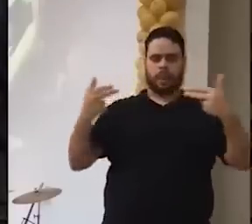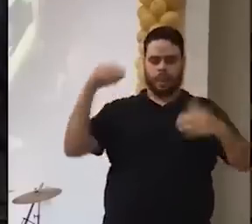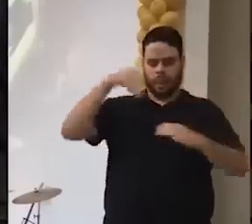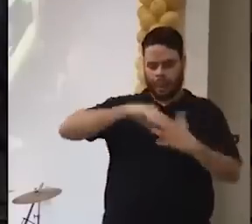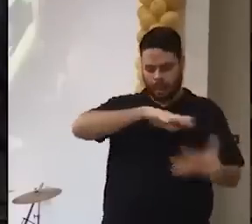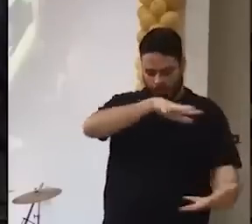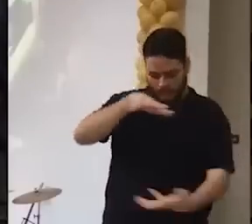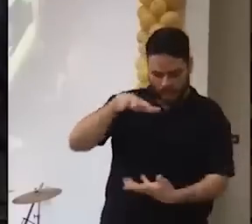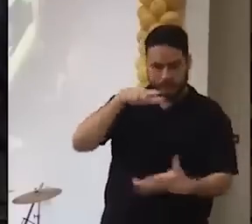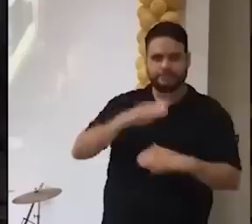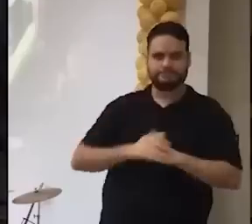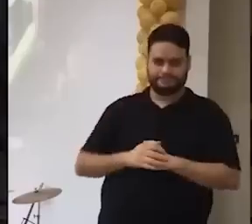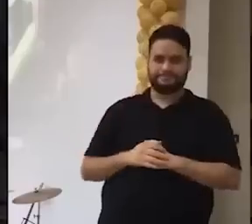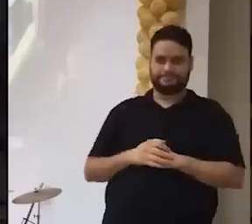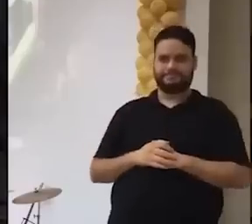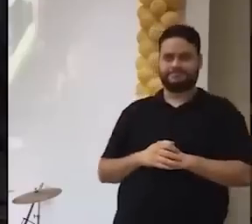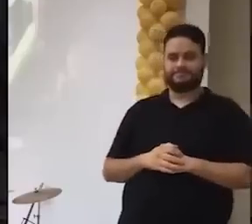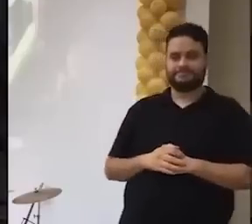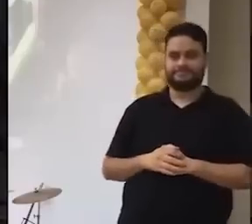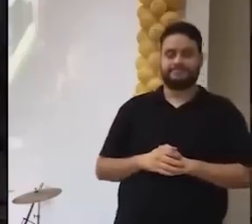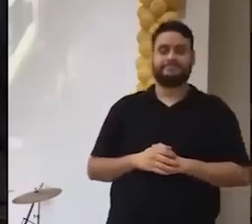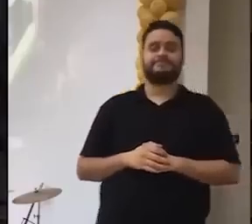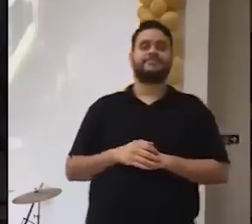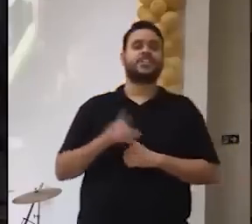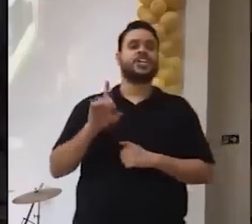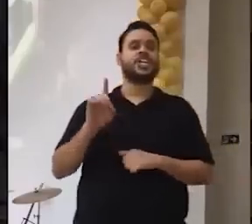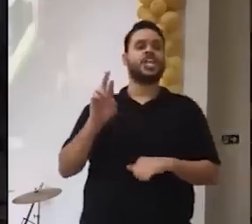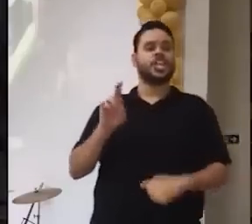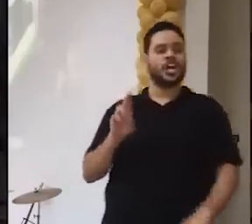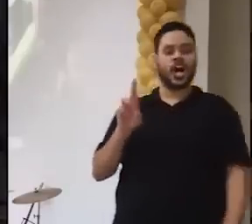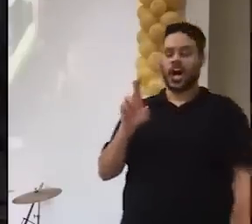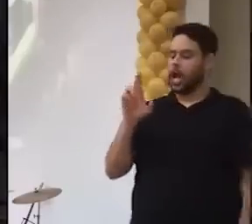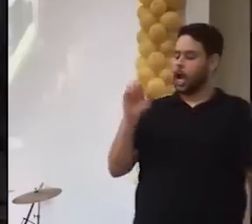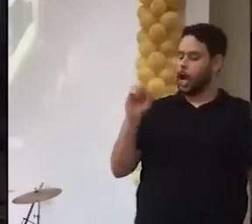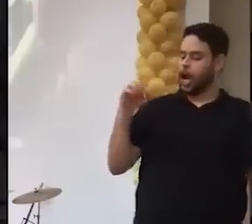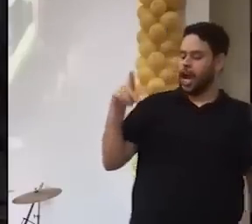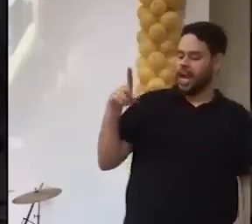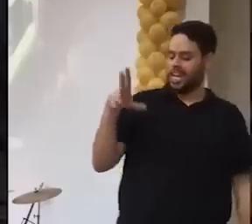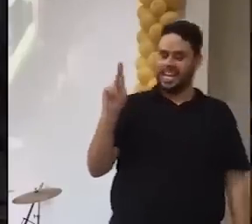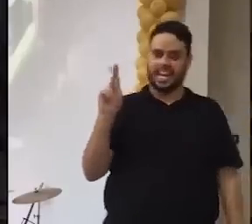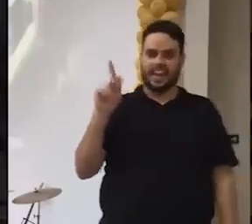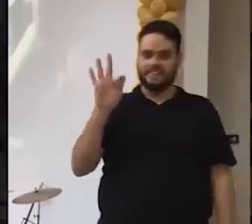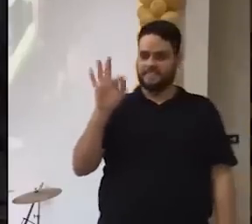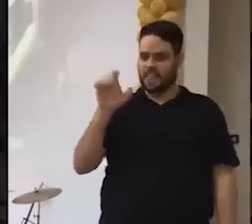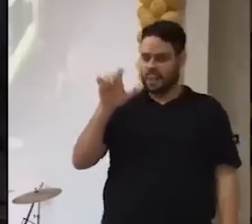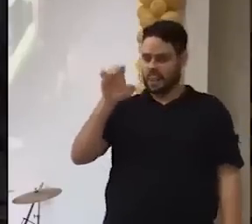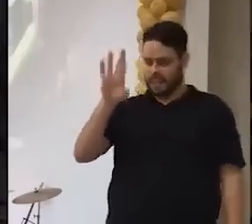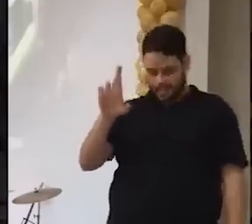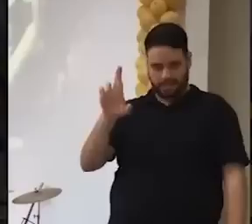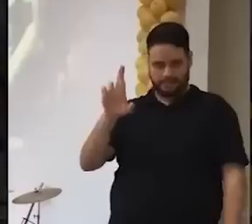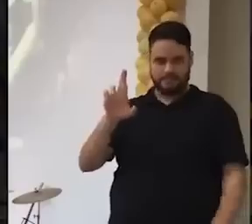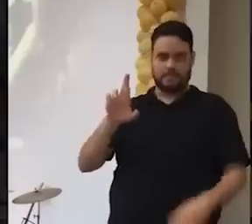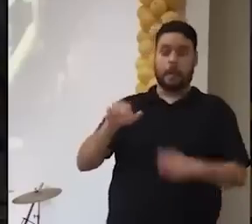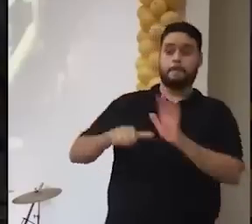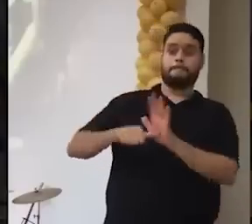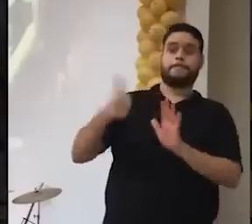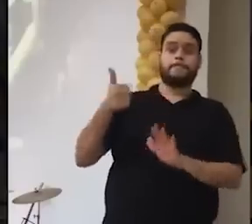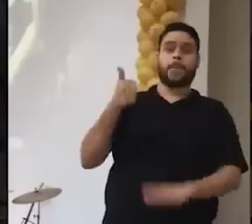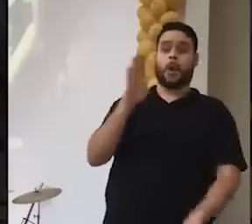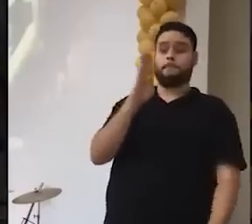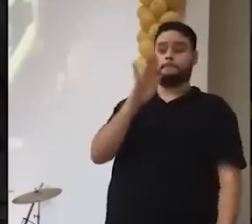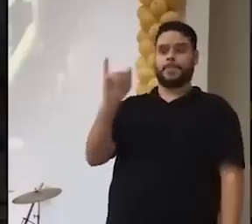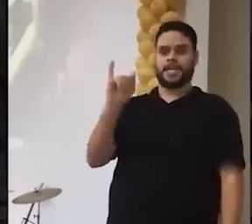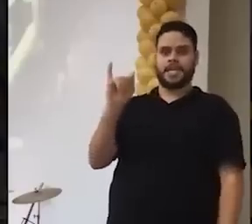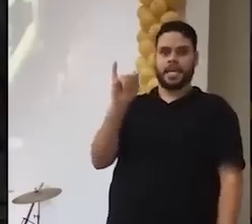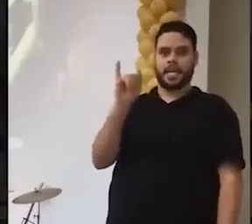O Dr. John Rockefeller foi o primeiro bilionário do mundo. Um dia ele disse assim: o homem mais pobre